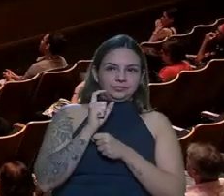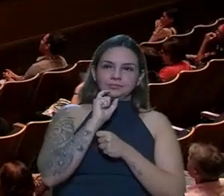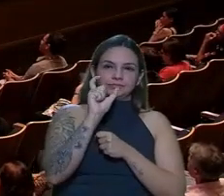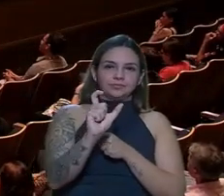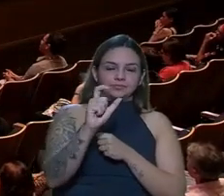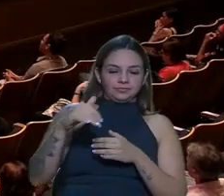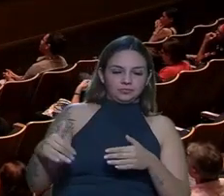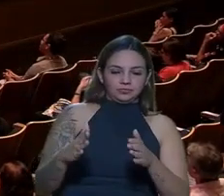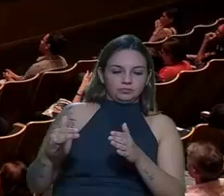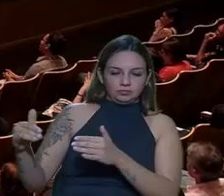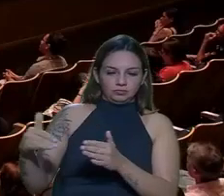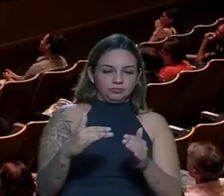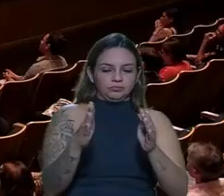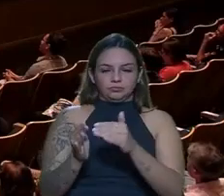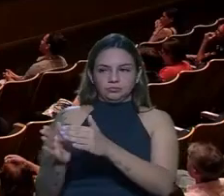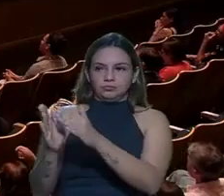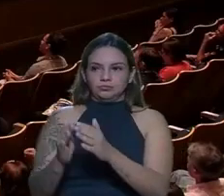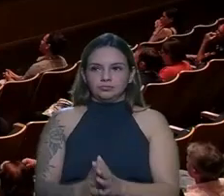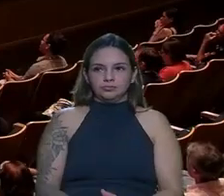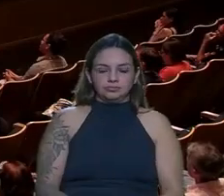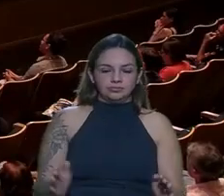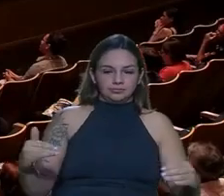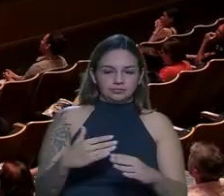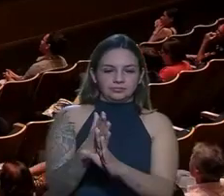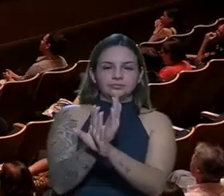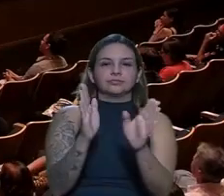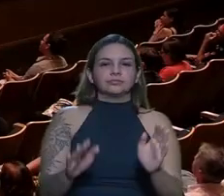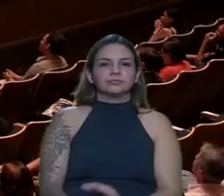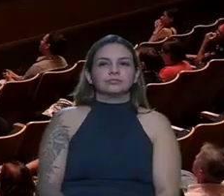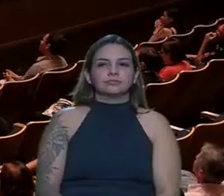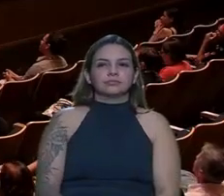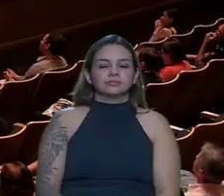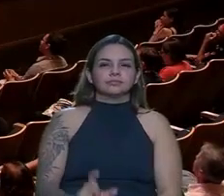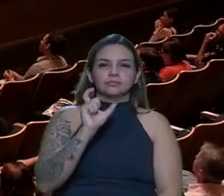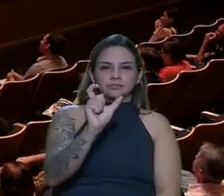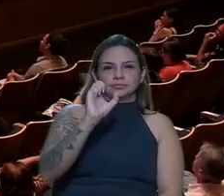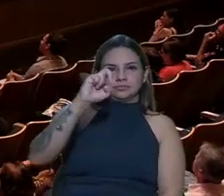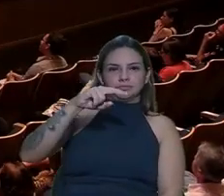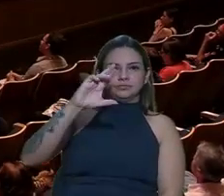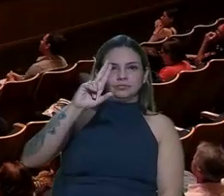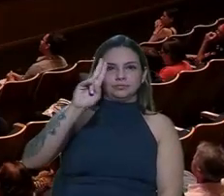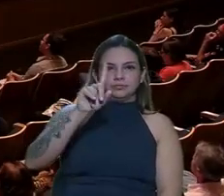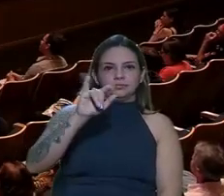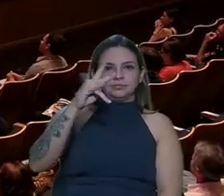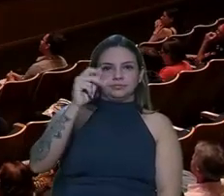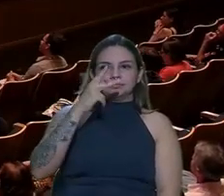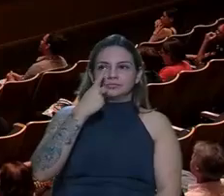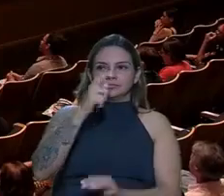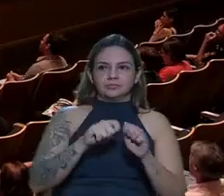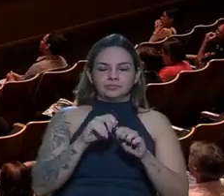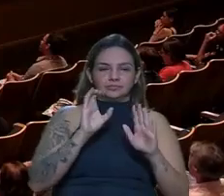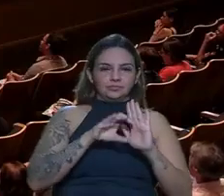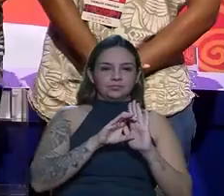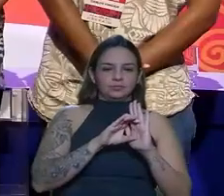palavra encruzilhada. Já que você falou, fala alguma coisa, me pegou de surpresa. E eu falei, é uma bela palavra, mas qual é o plano? Afonso falou, nós vamos fazer um